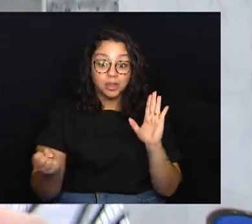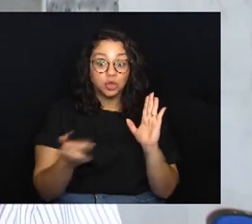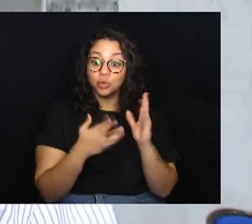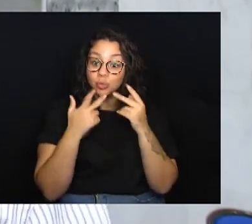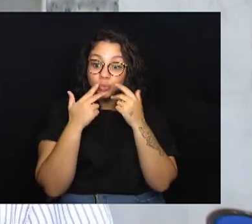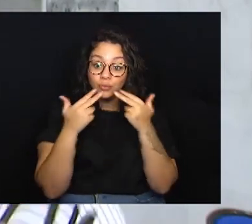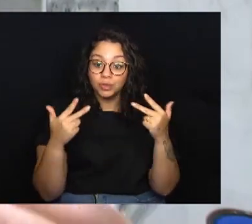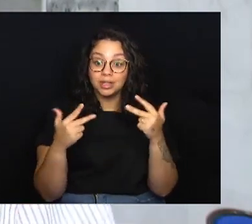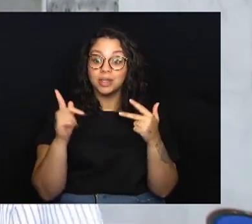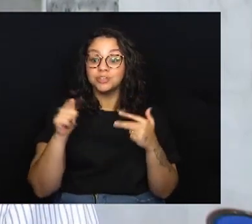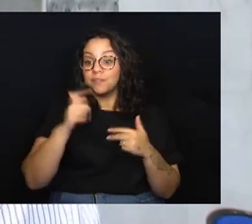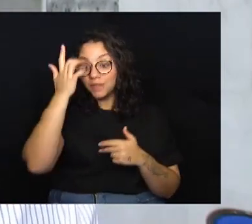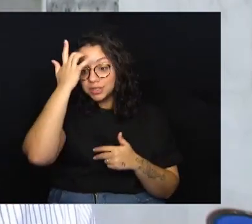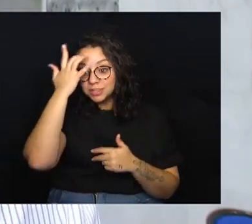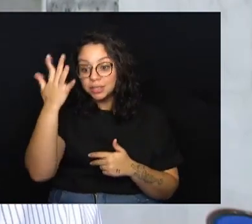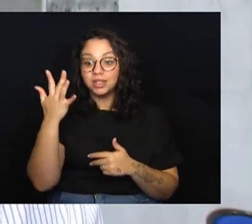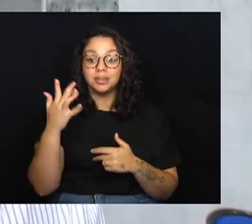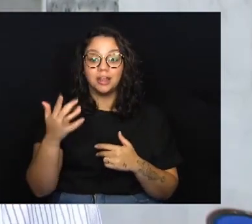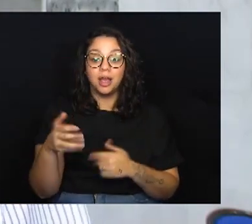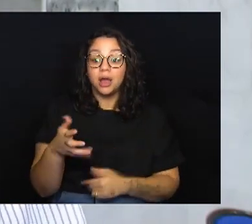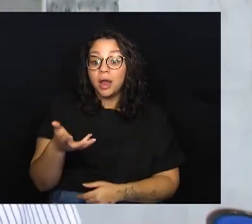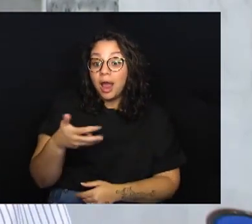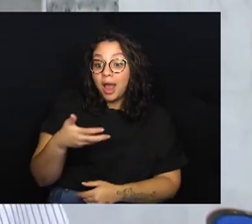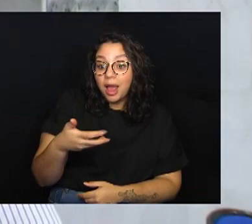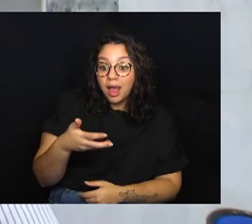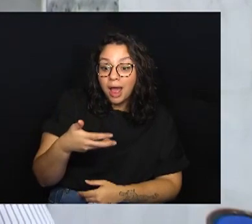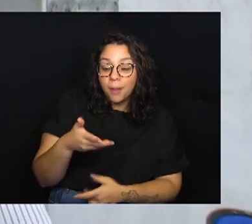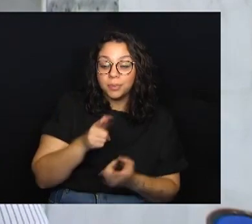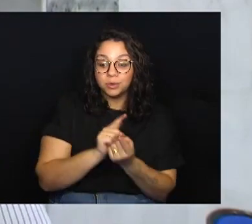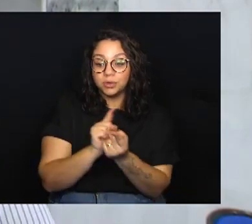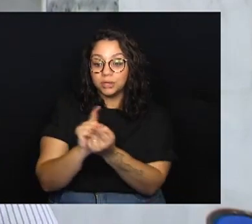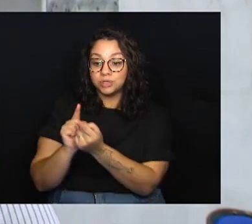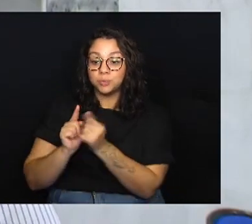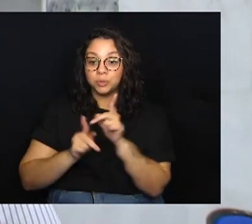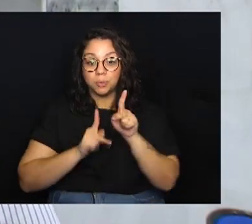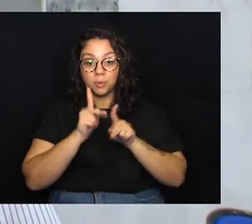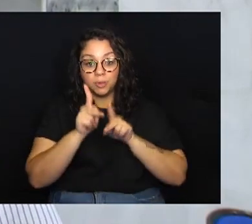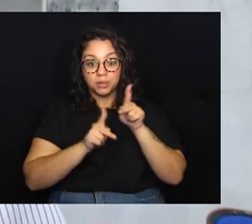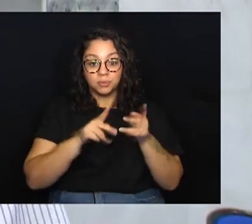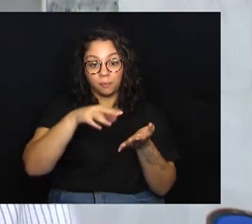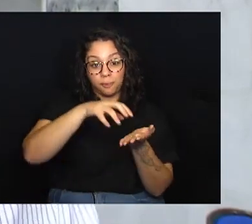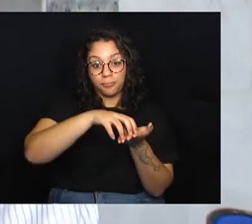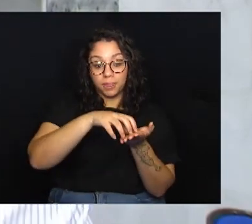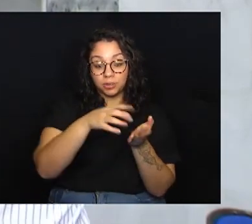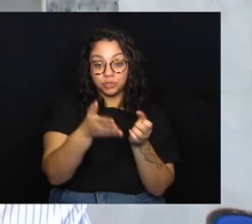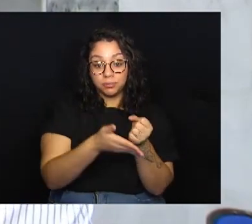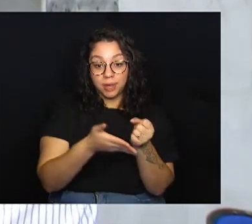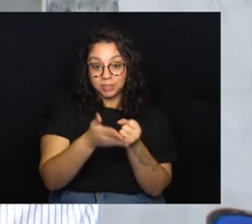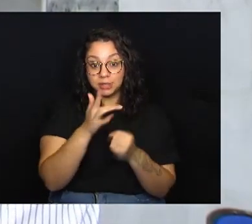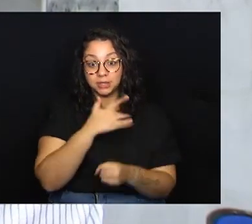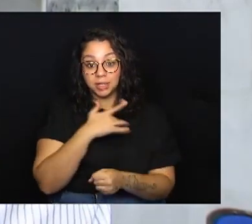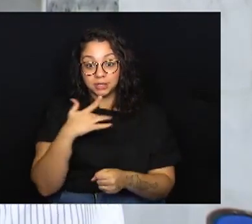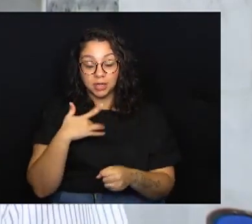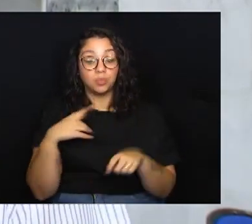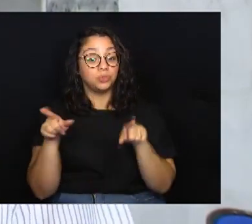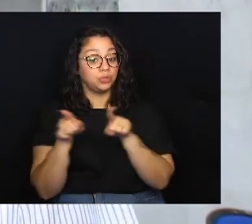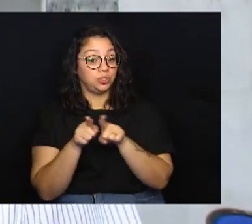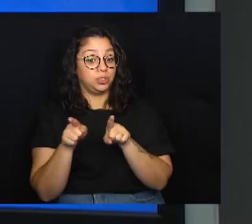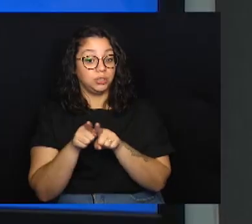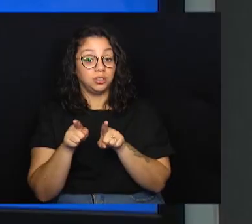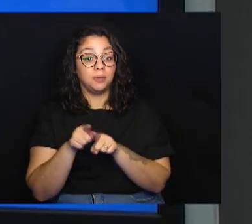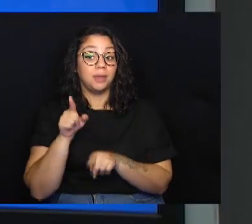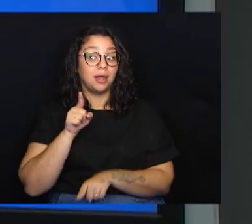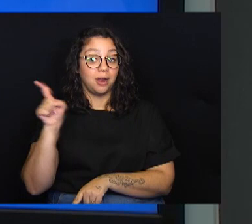que isso vá facilitar, agilizar o atendimento da população, tanto nas unidades básicas de saúde, também como também na rede Mário